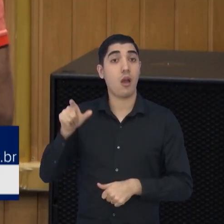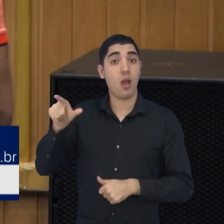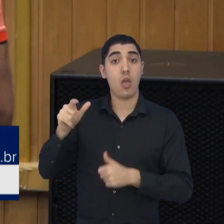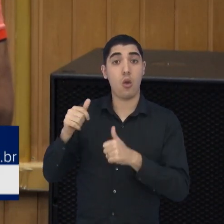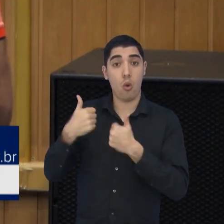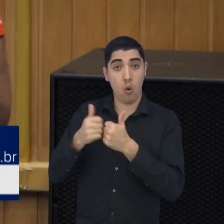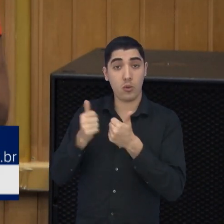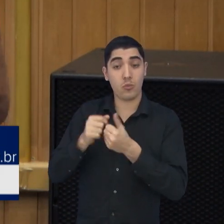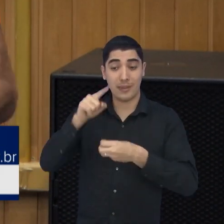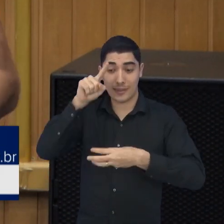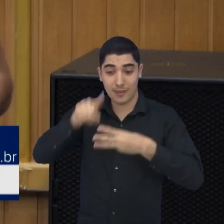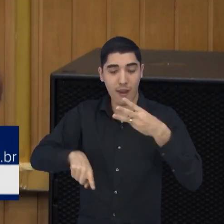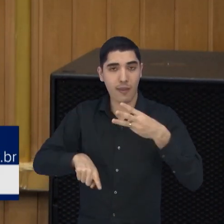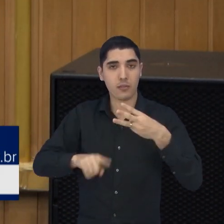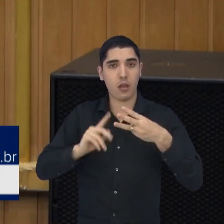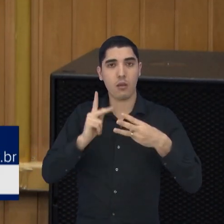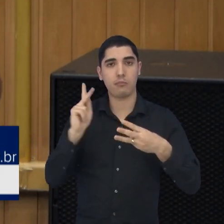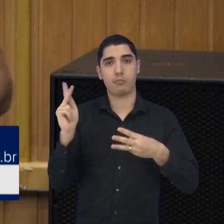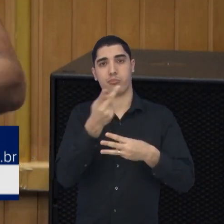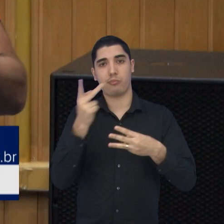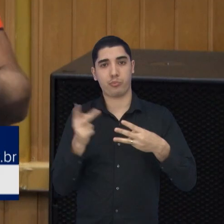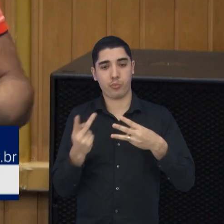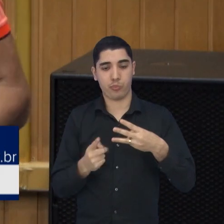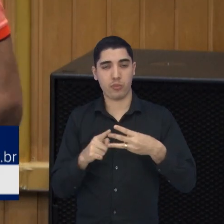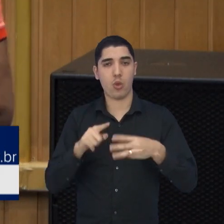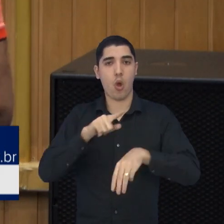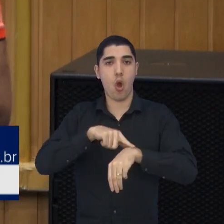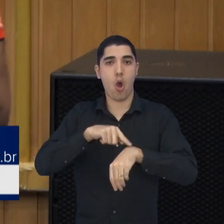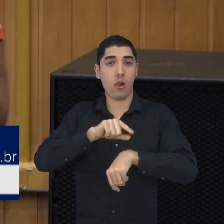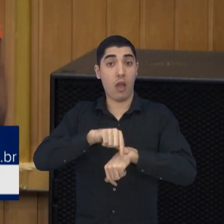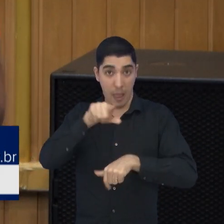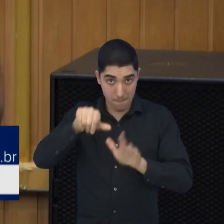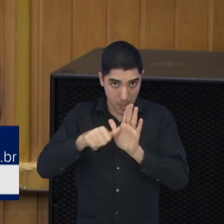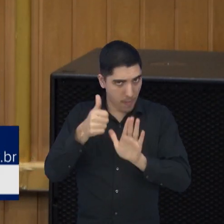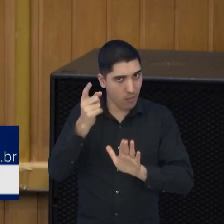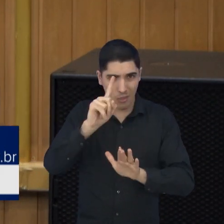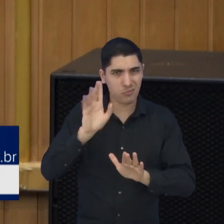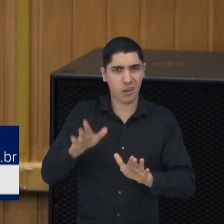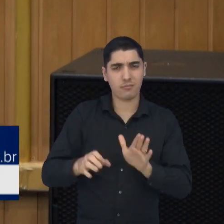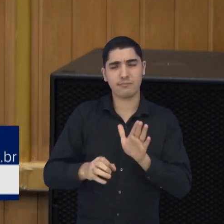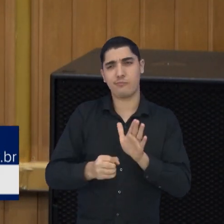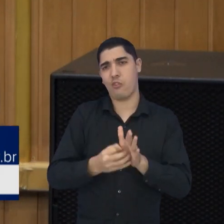vez. Eu sei que a prefeitura está tentando, né, fazer uma